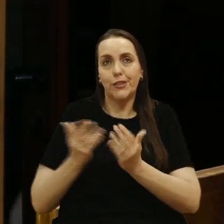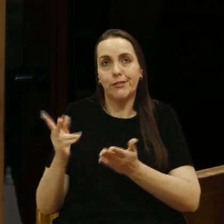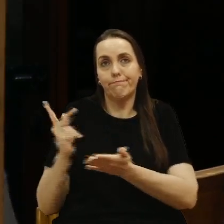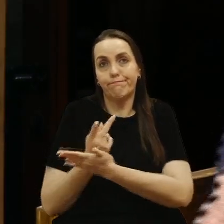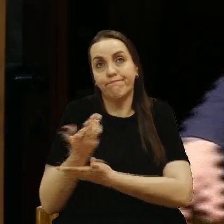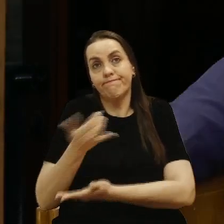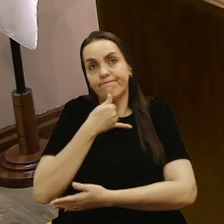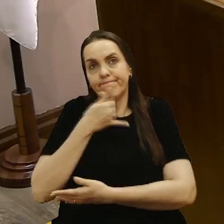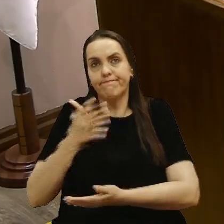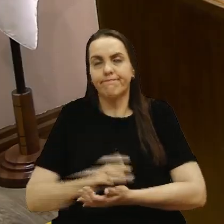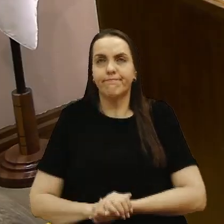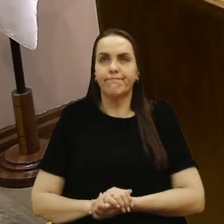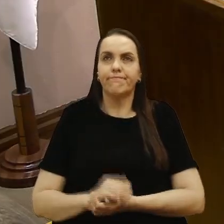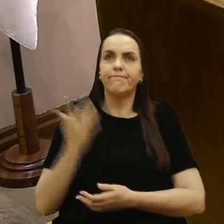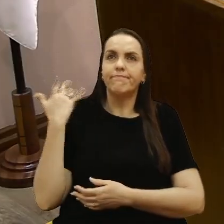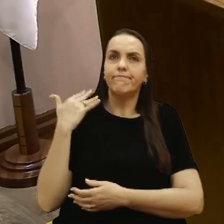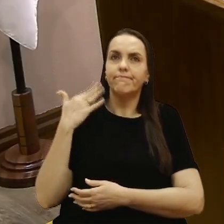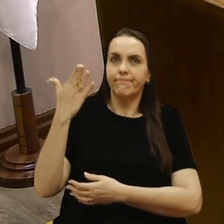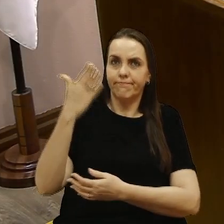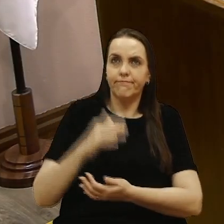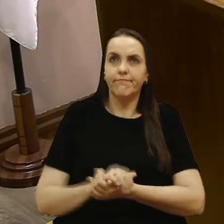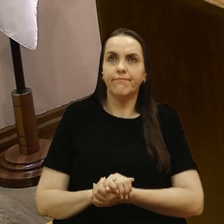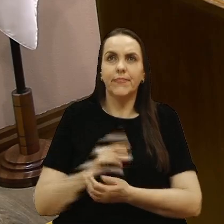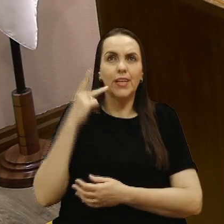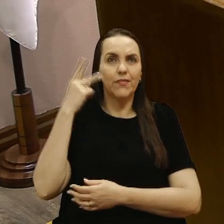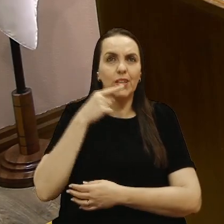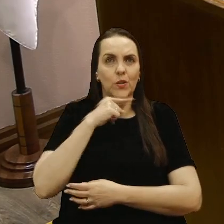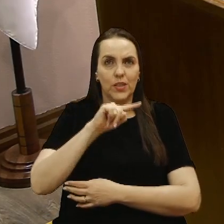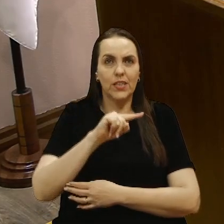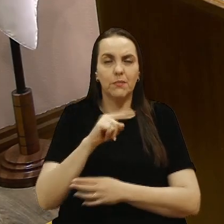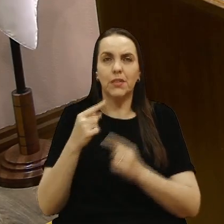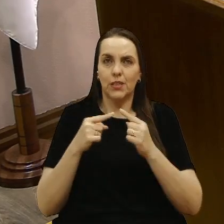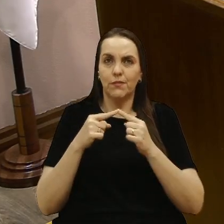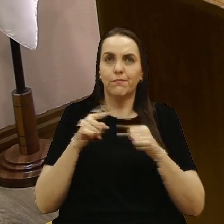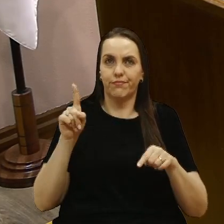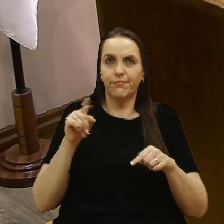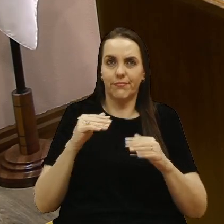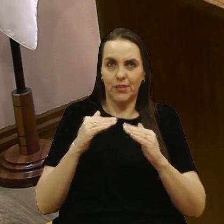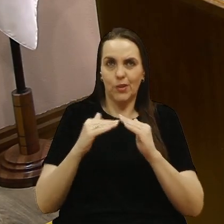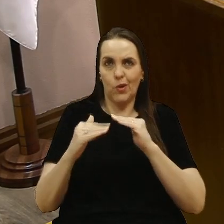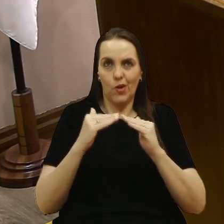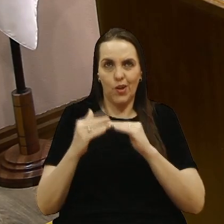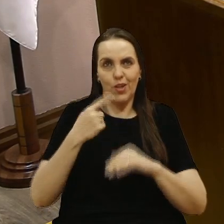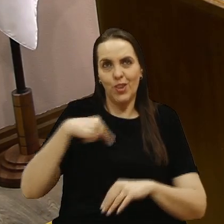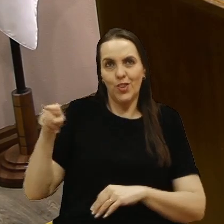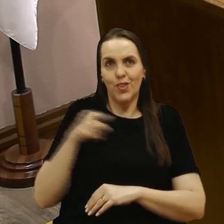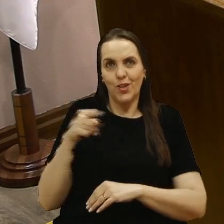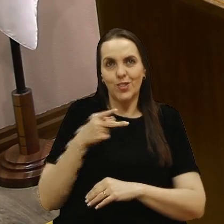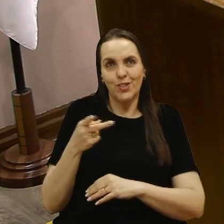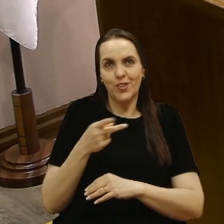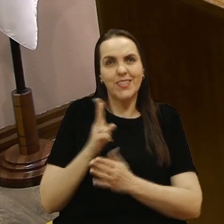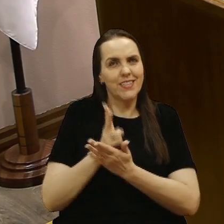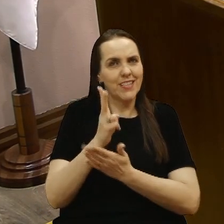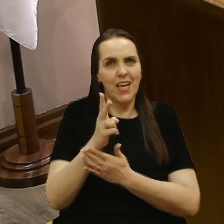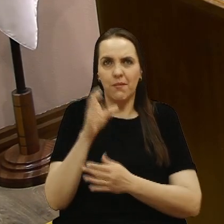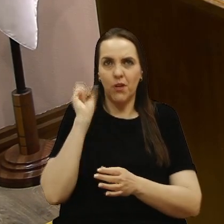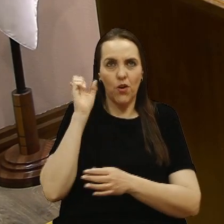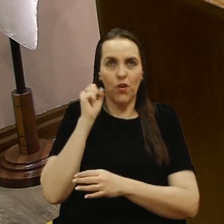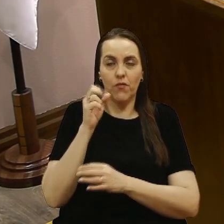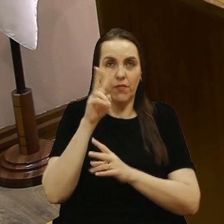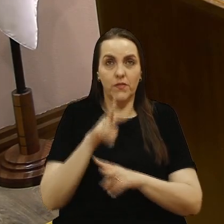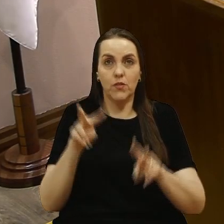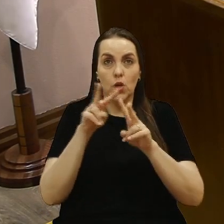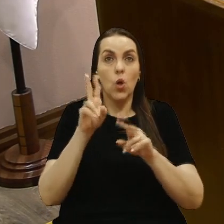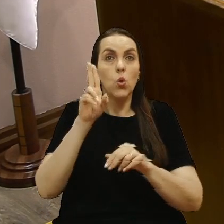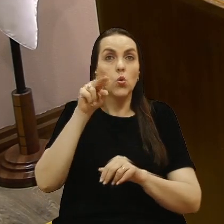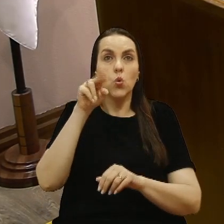Andressa Marques. Vereador Caleb, em que pese as nossas diferenças, e todo mundo sempre ouve e visualiza isso, jamais vamos